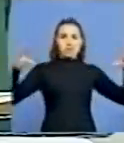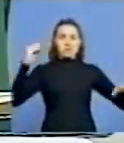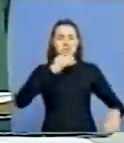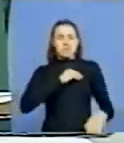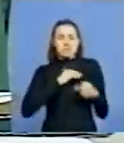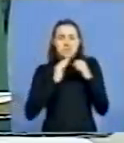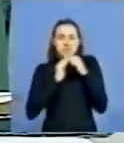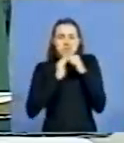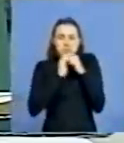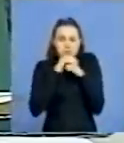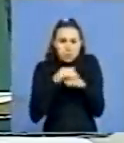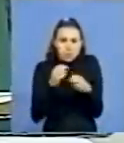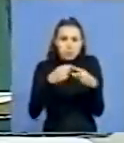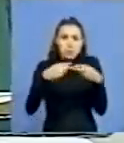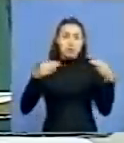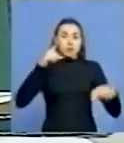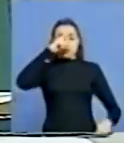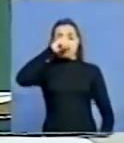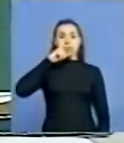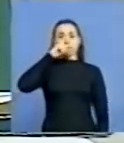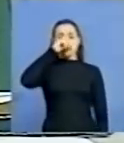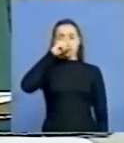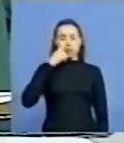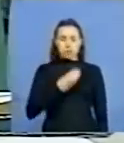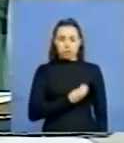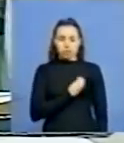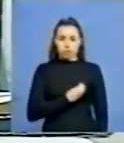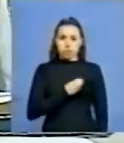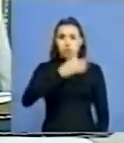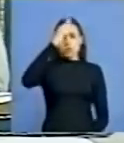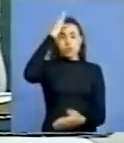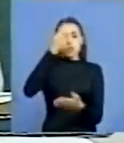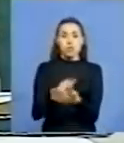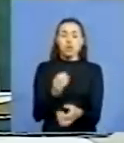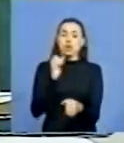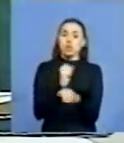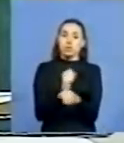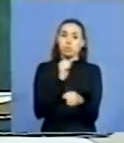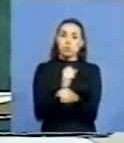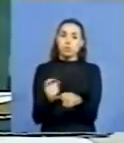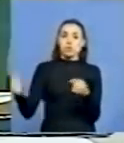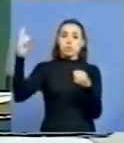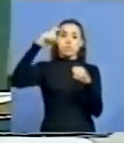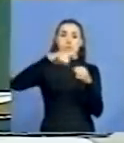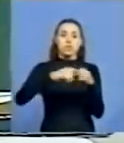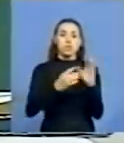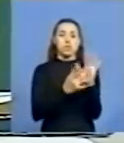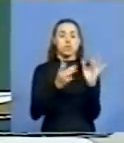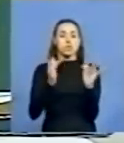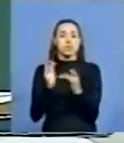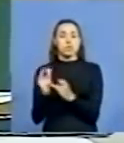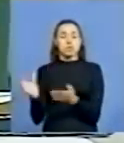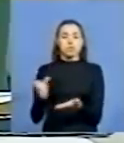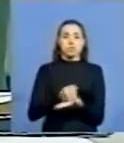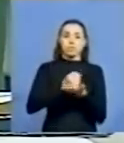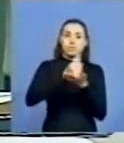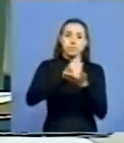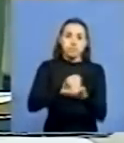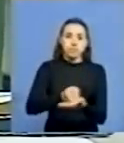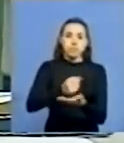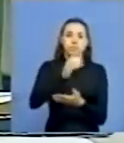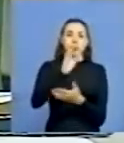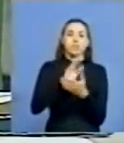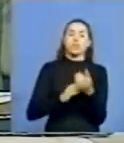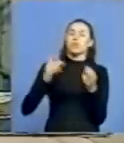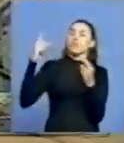sempre livres do pecado. Protegidos de todos os perigos, enquanto vivendo a esperança, aguardamos a vinda do Cristo